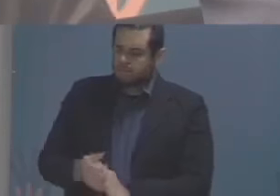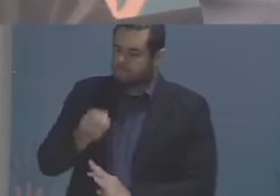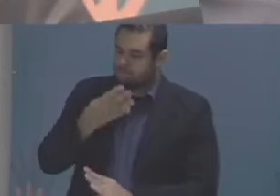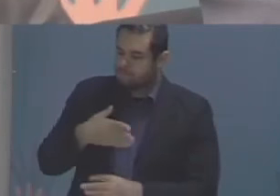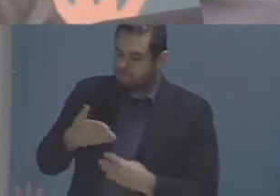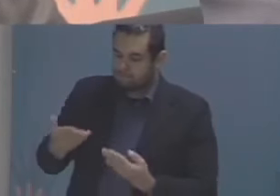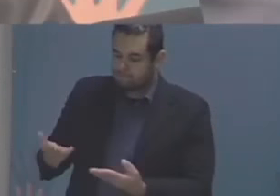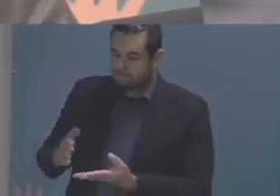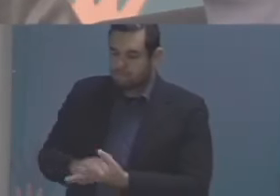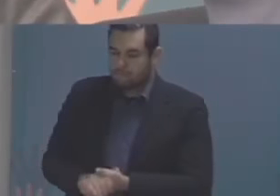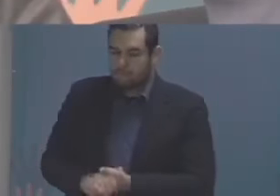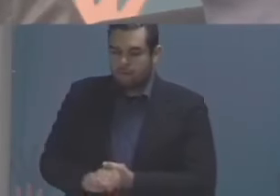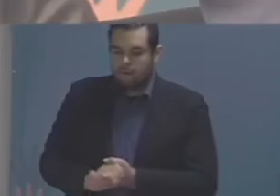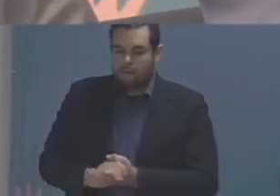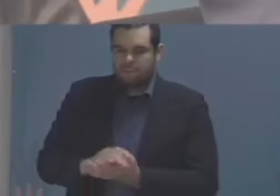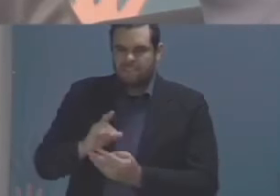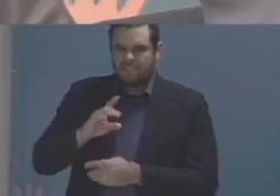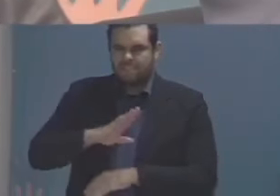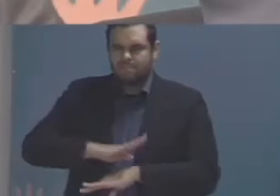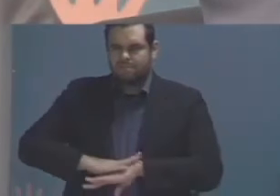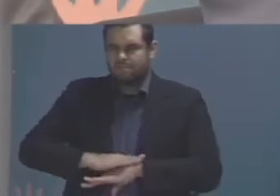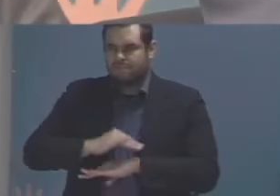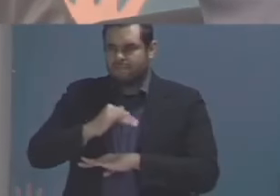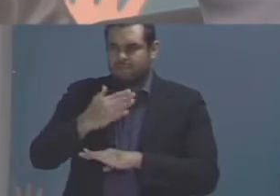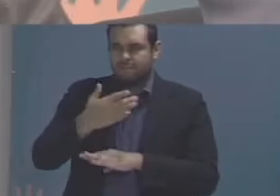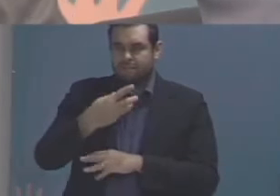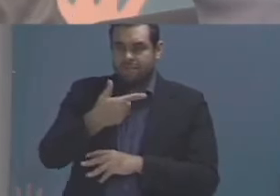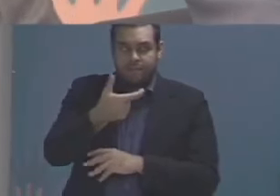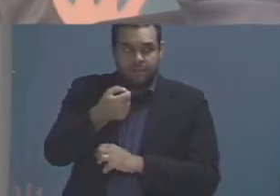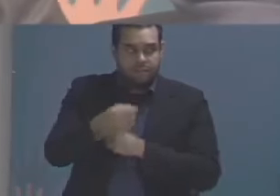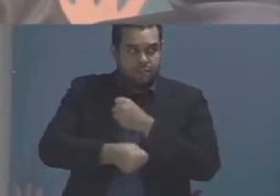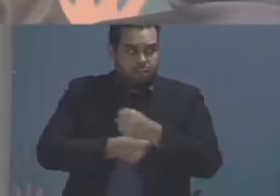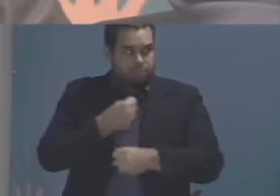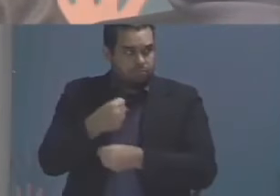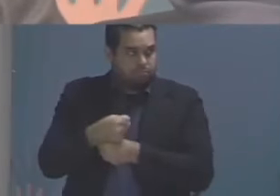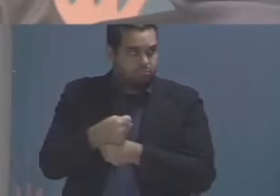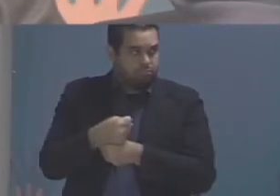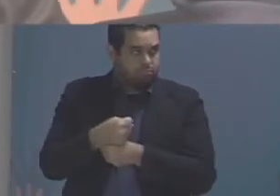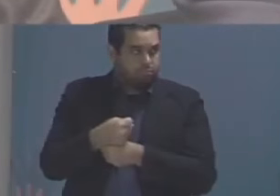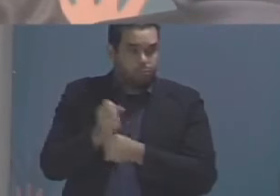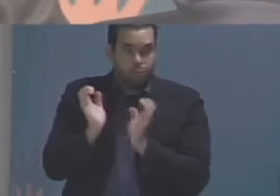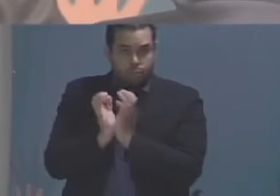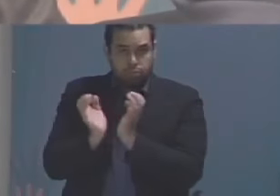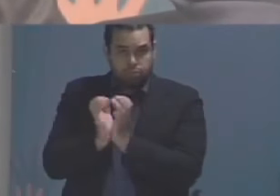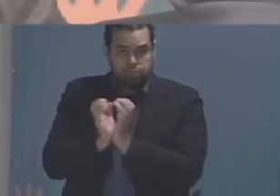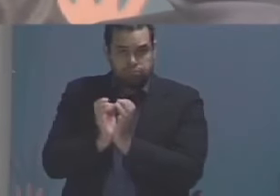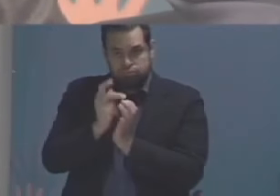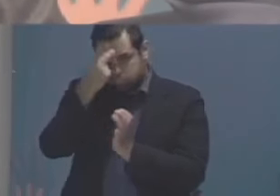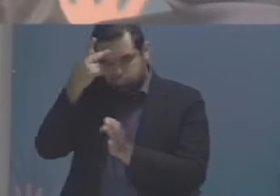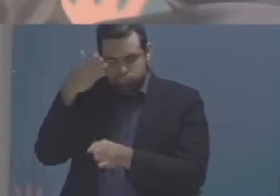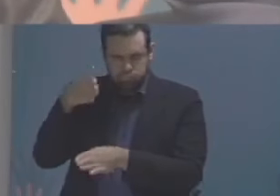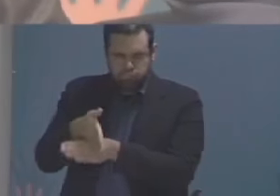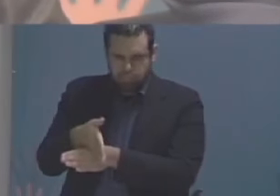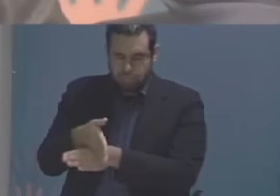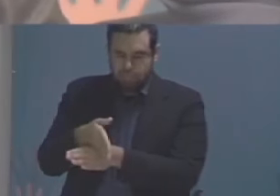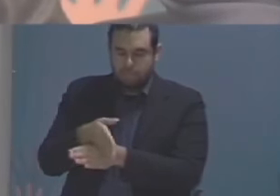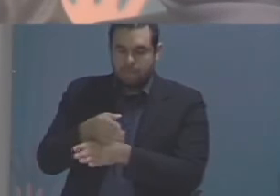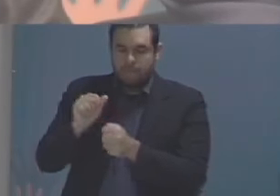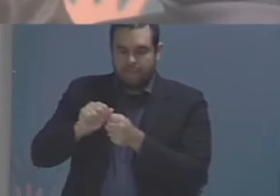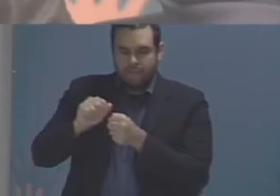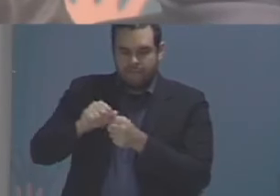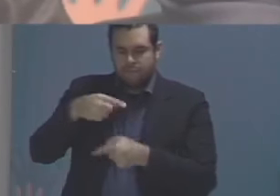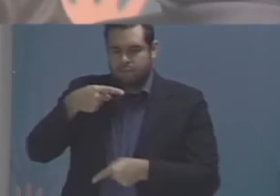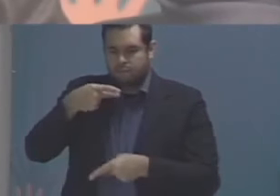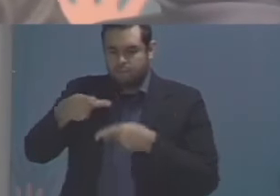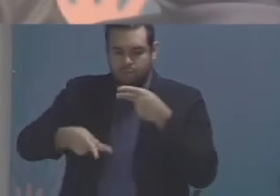candidato, durante mais de 20 anos, o grupo ao qual o senhor pertence construiu o discurso de